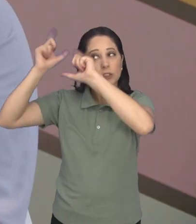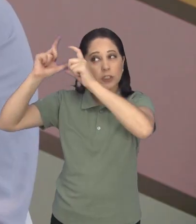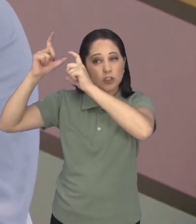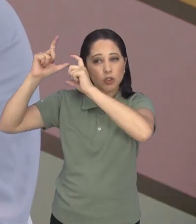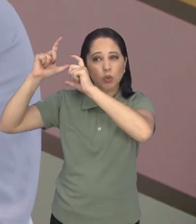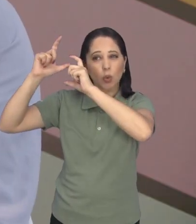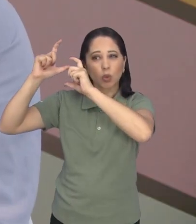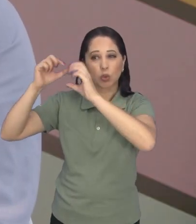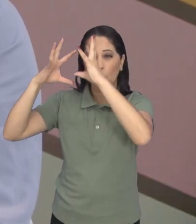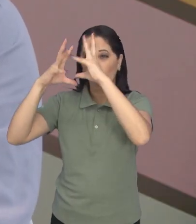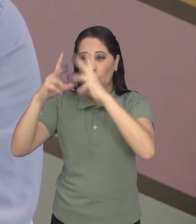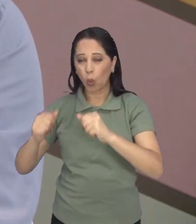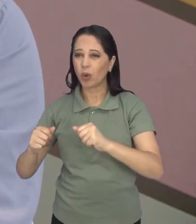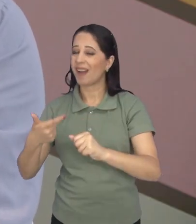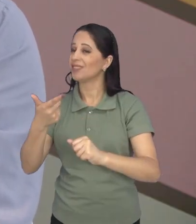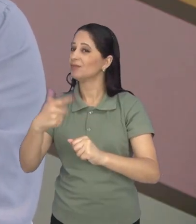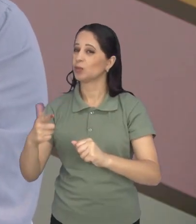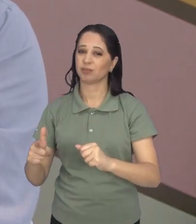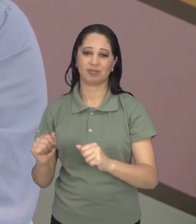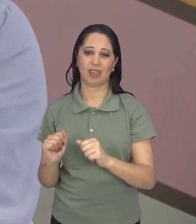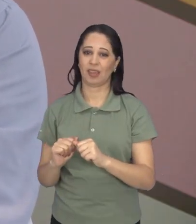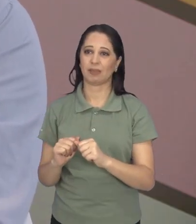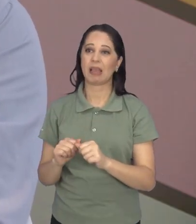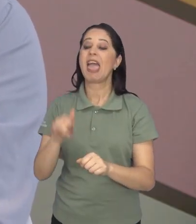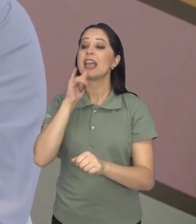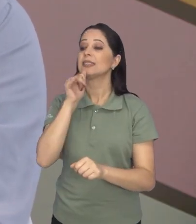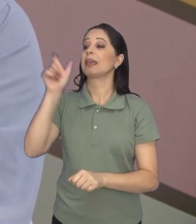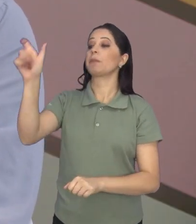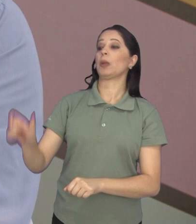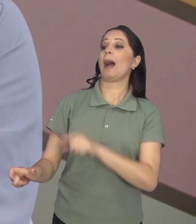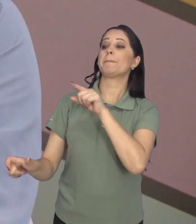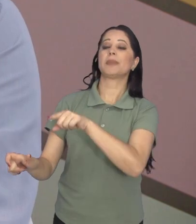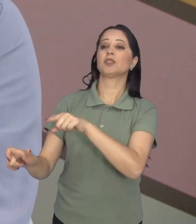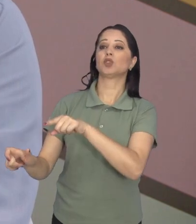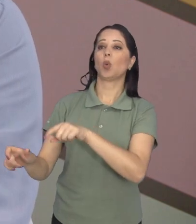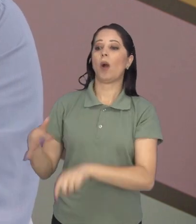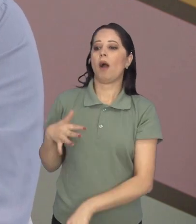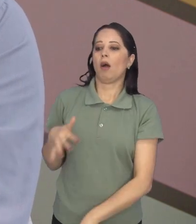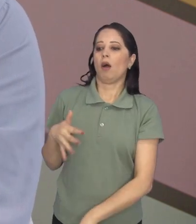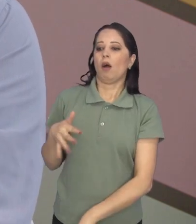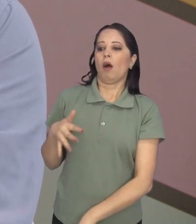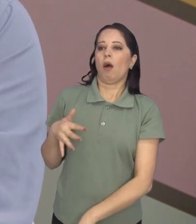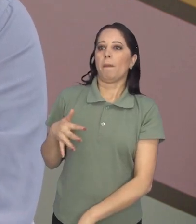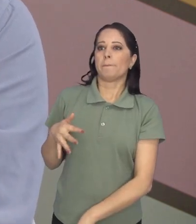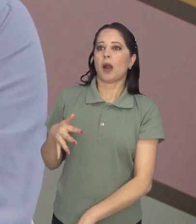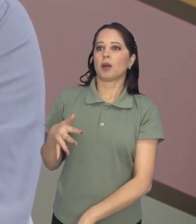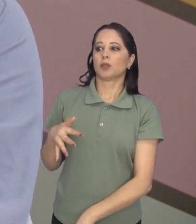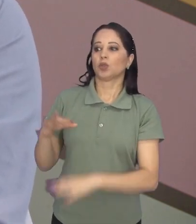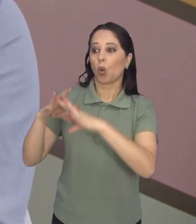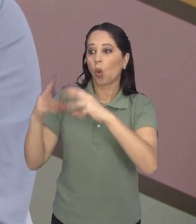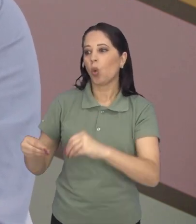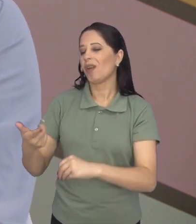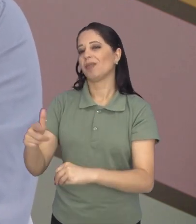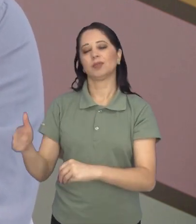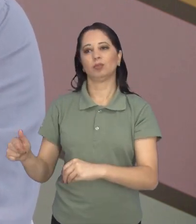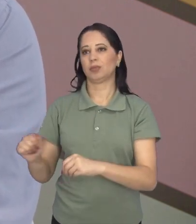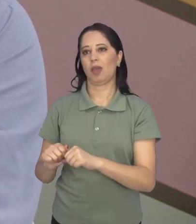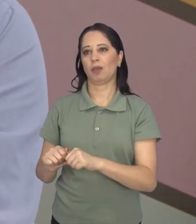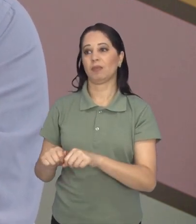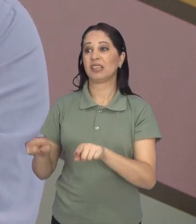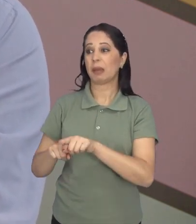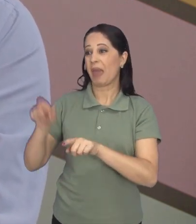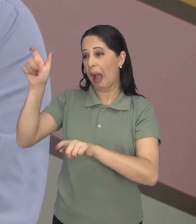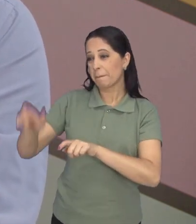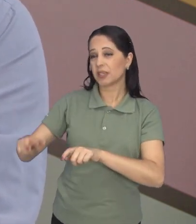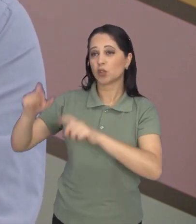podemos falar que um transtorno do desenvolvimento ele tem cura. Por exemplo, eu não digo que o indivíduo que tem Parkinson tem cura. Eu não digo